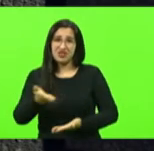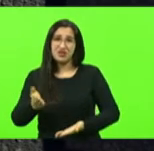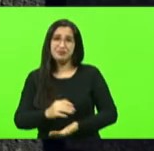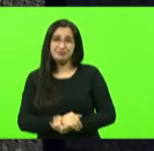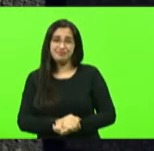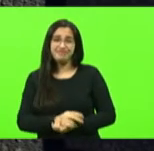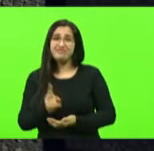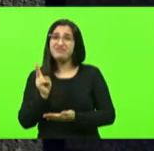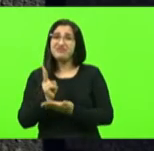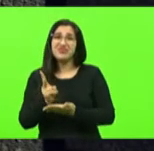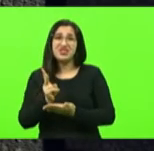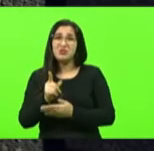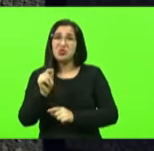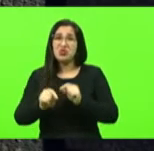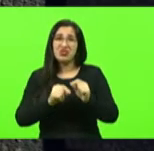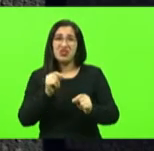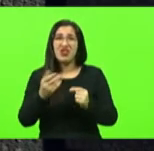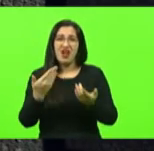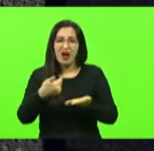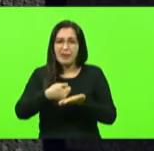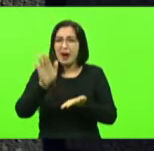sempre foi para expulsar,